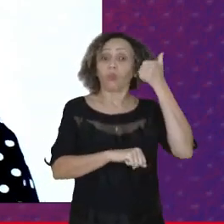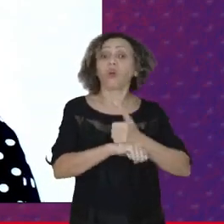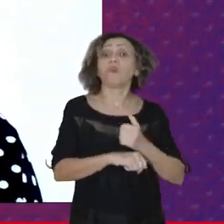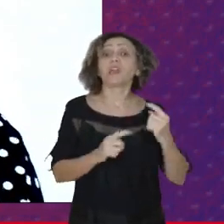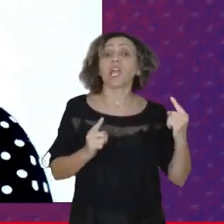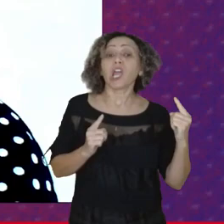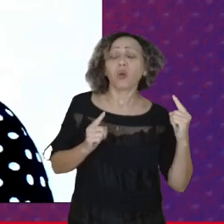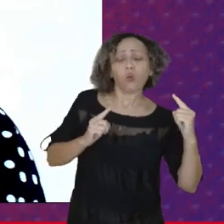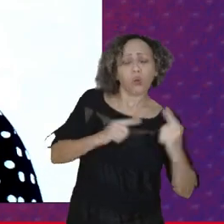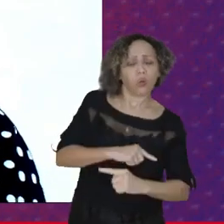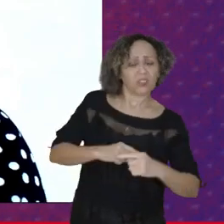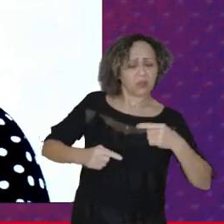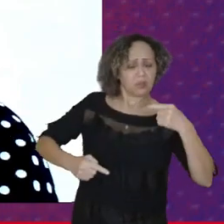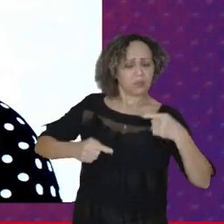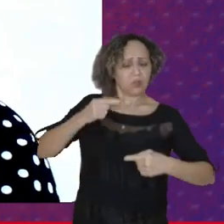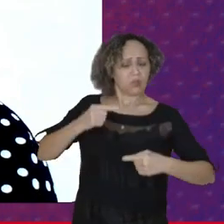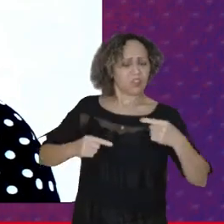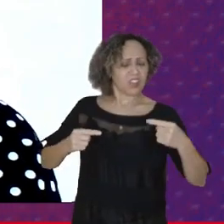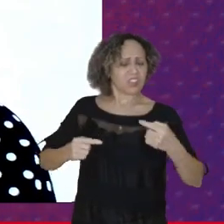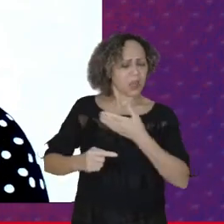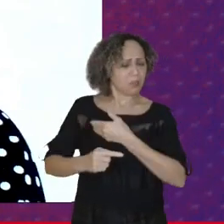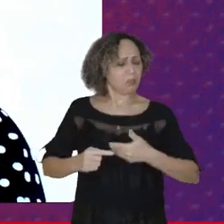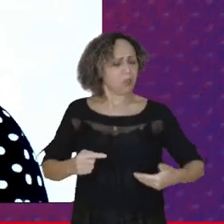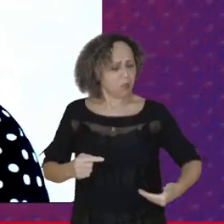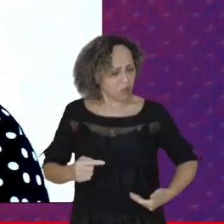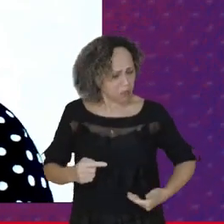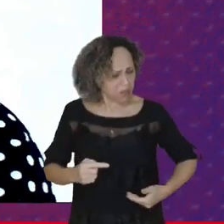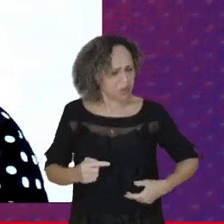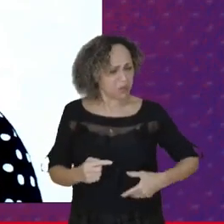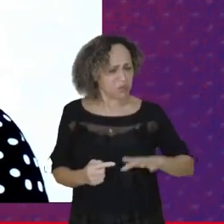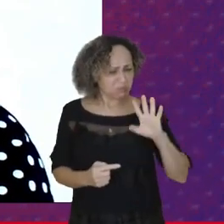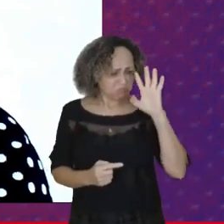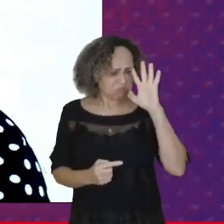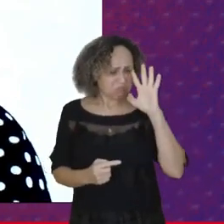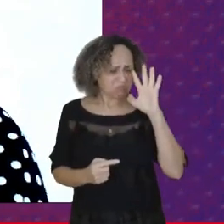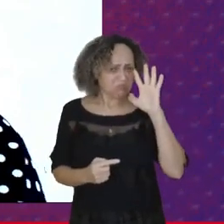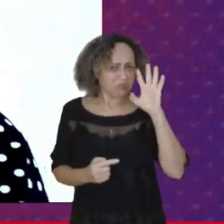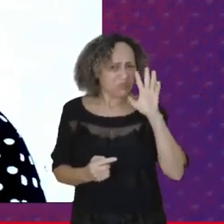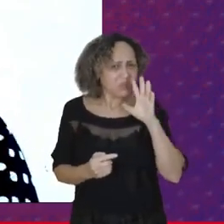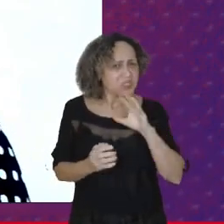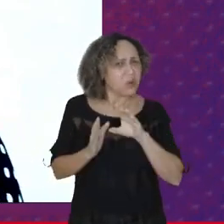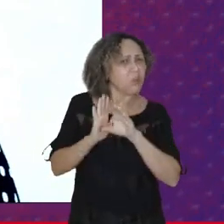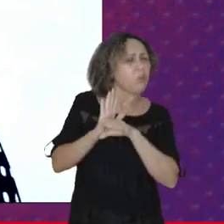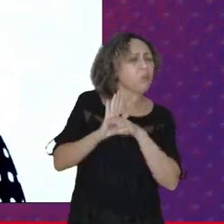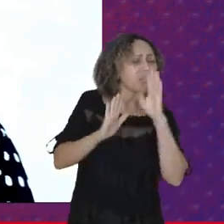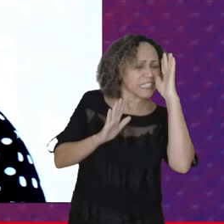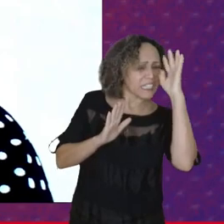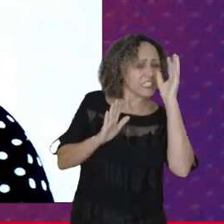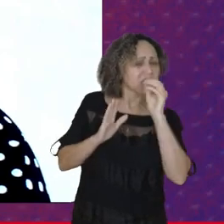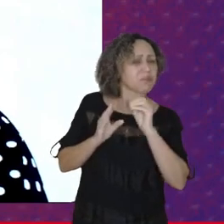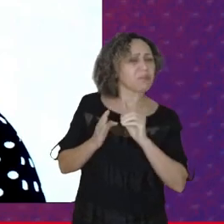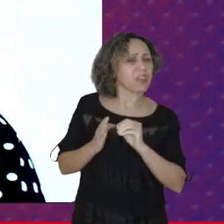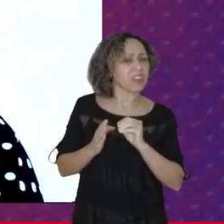política pública, uma visão, uma concepção, um projeto de país que